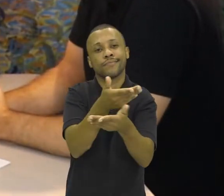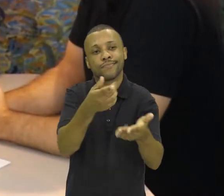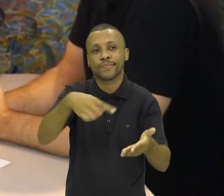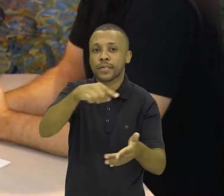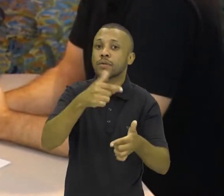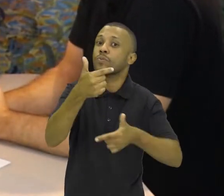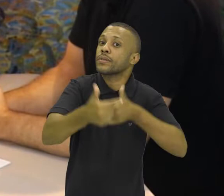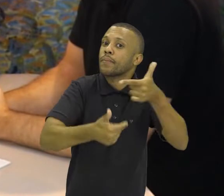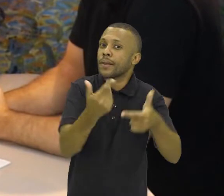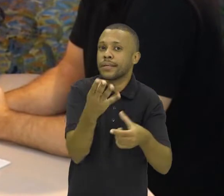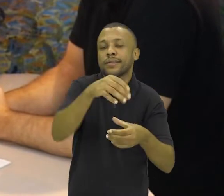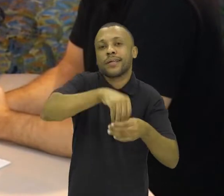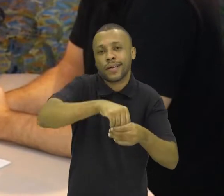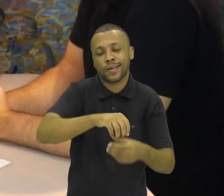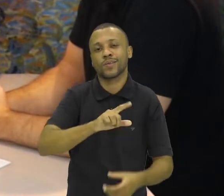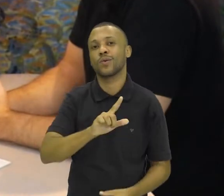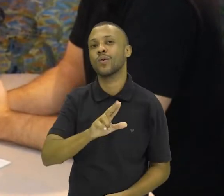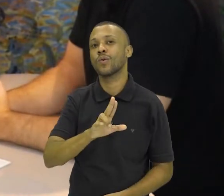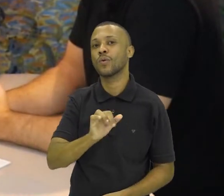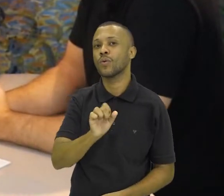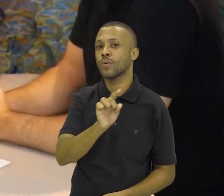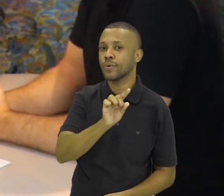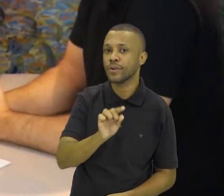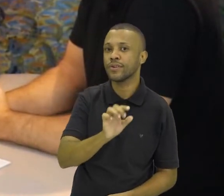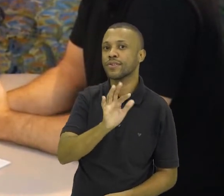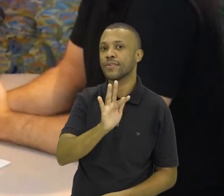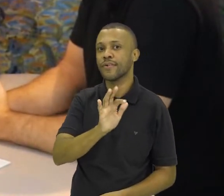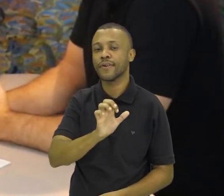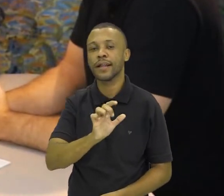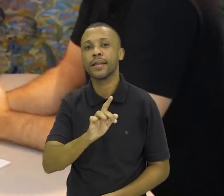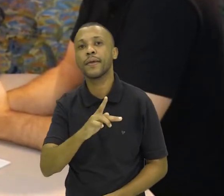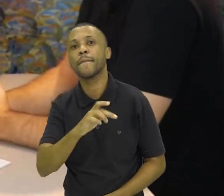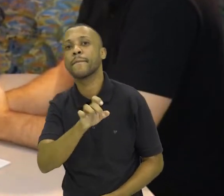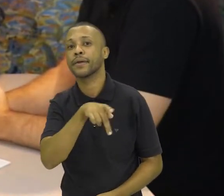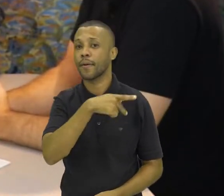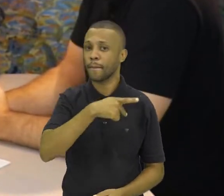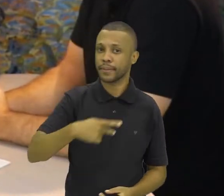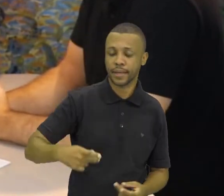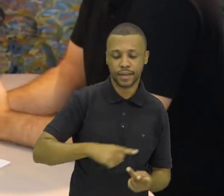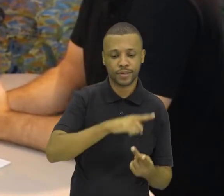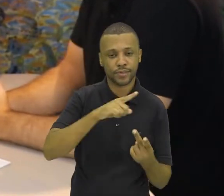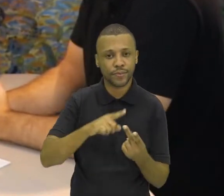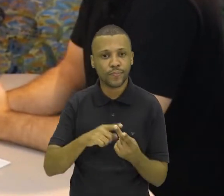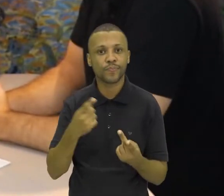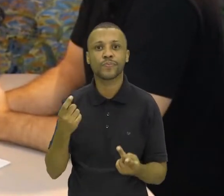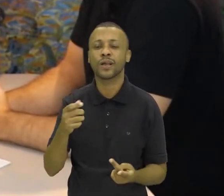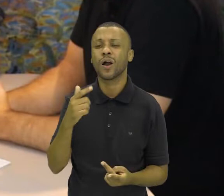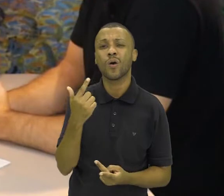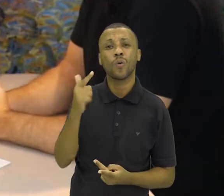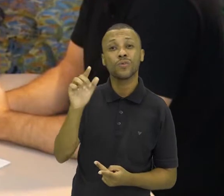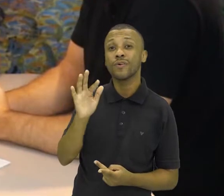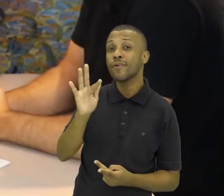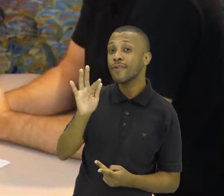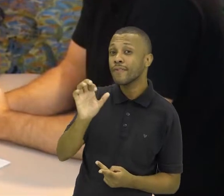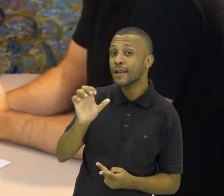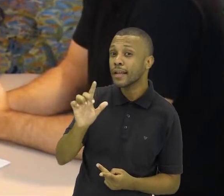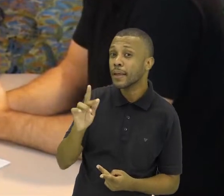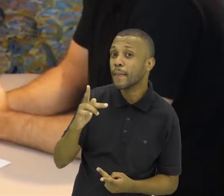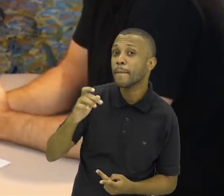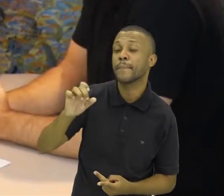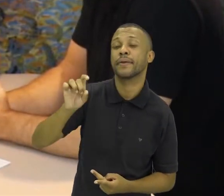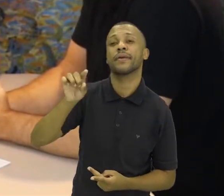nessa grande operação, né? O Luiz Felipe, do diretor, presidente da Solaris, ao Felipe Duaré, que é